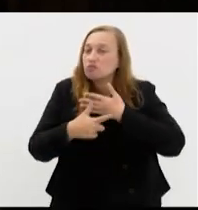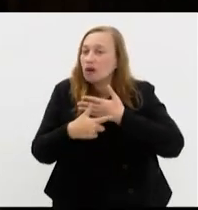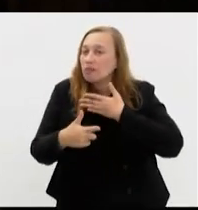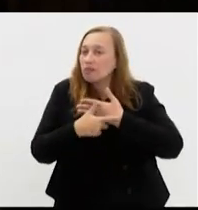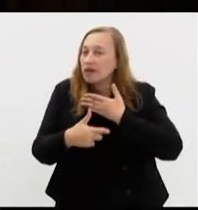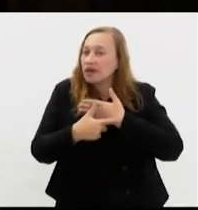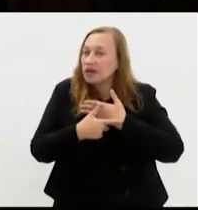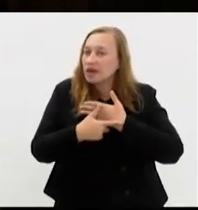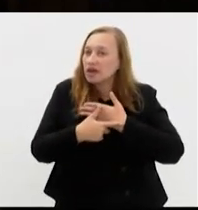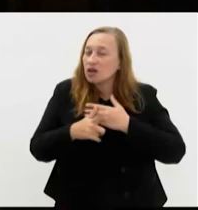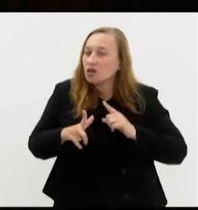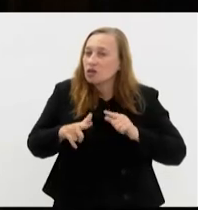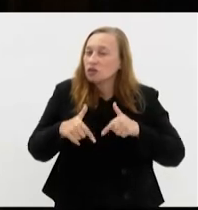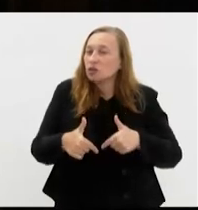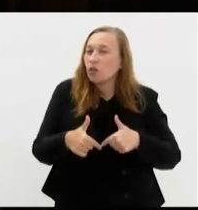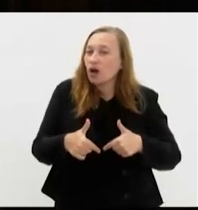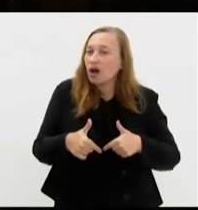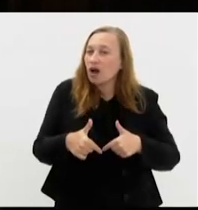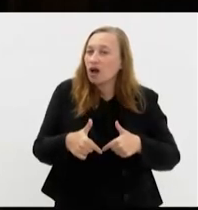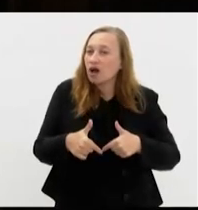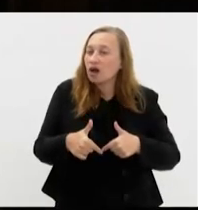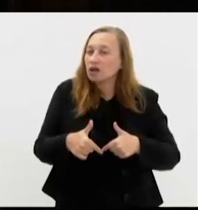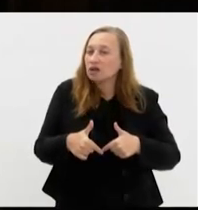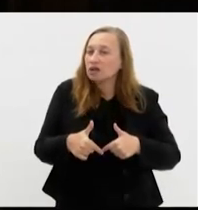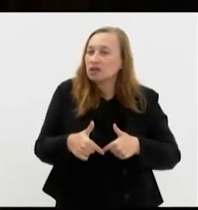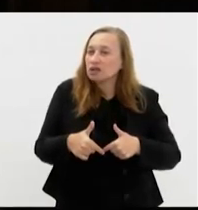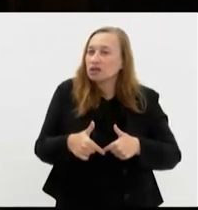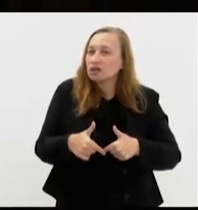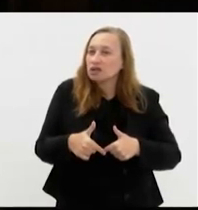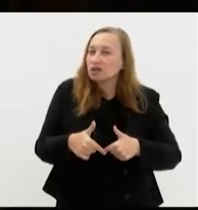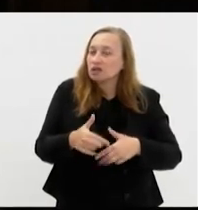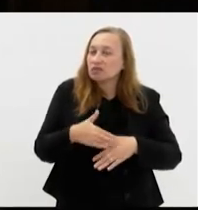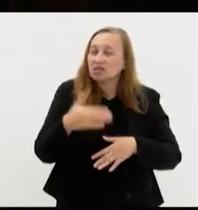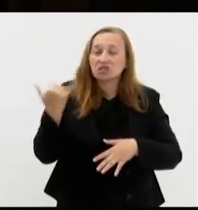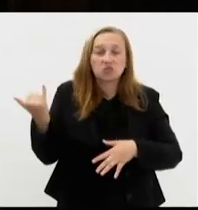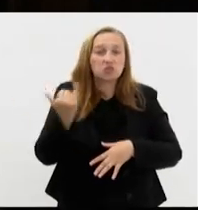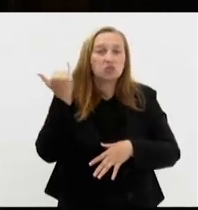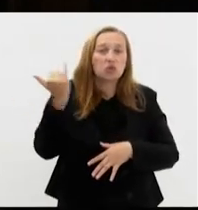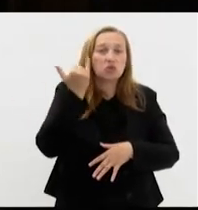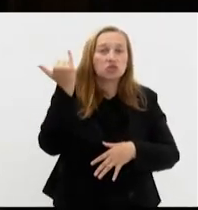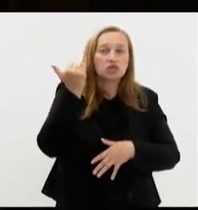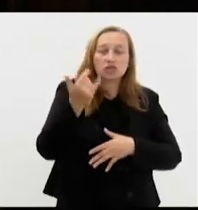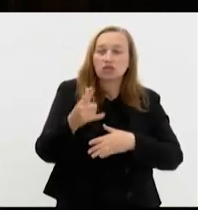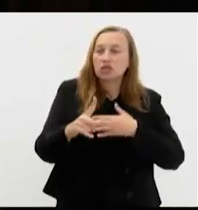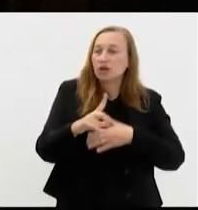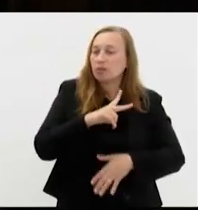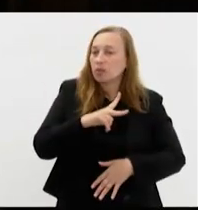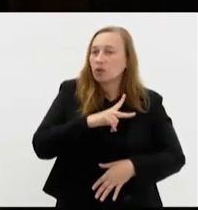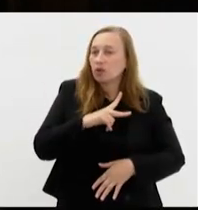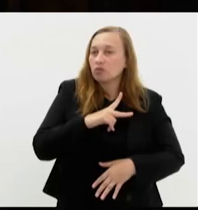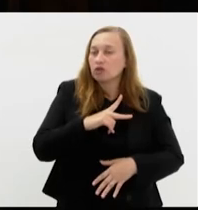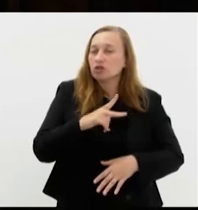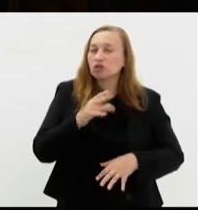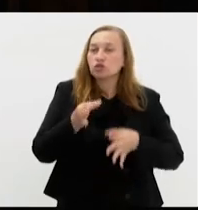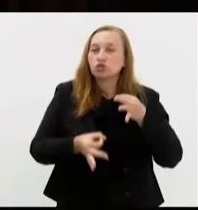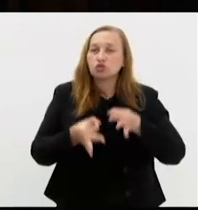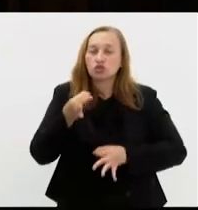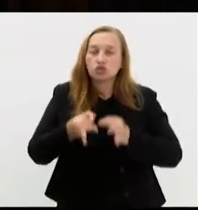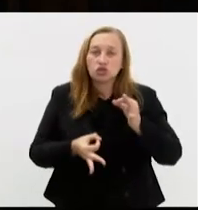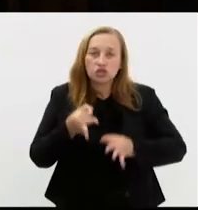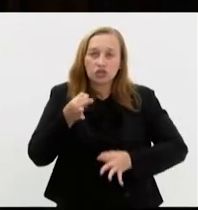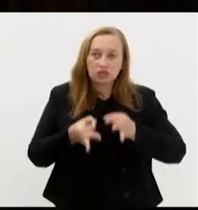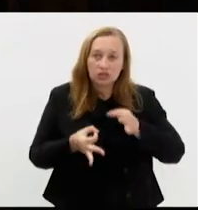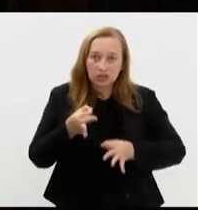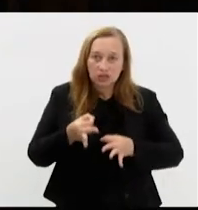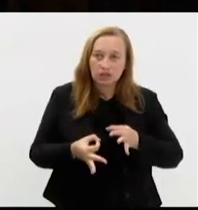e um atuar muito mas muito mais importante do que a própria justiça comum do que do que a